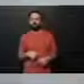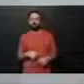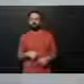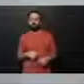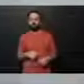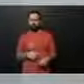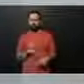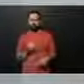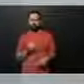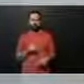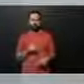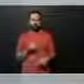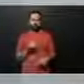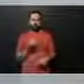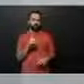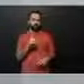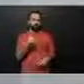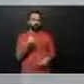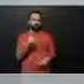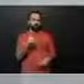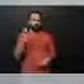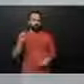seja, 700.